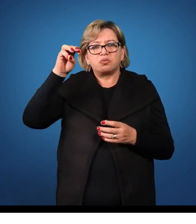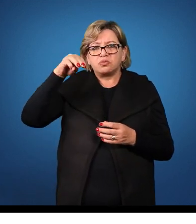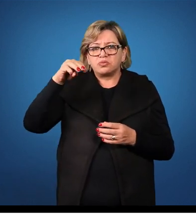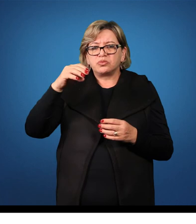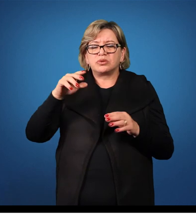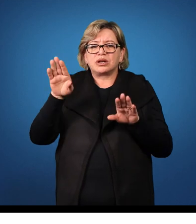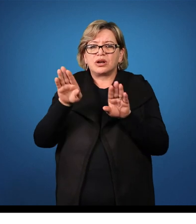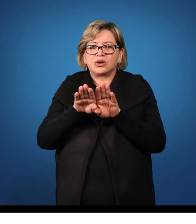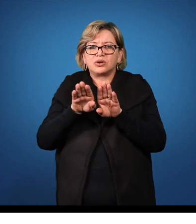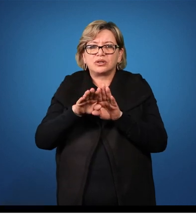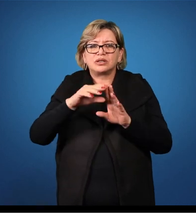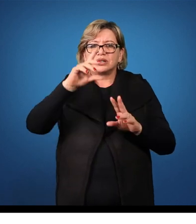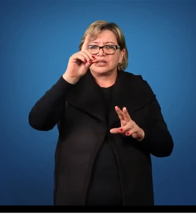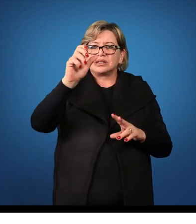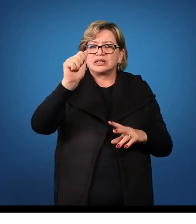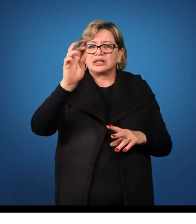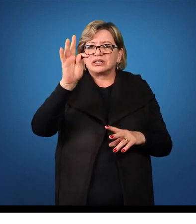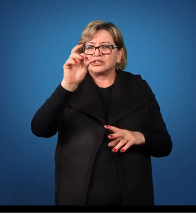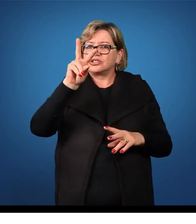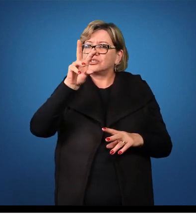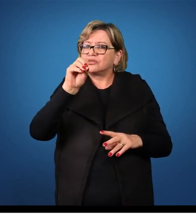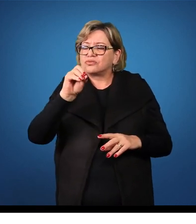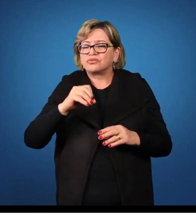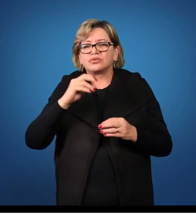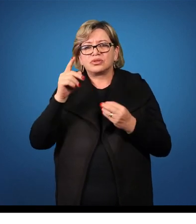dativo, corpóribus.